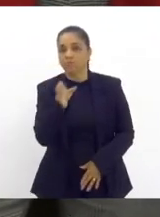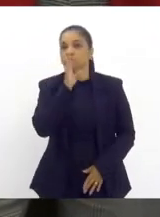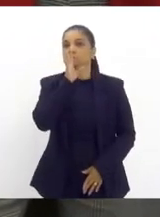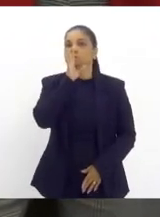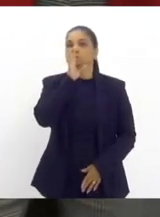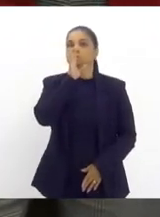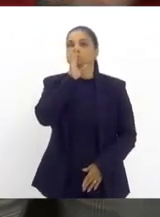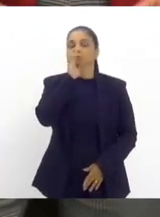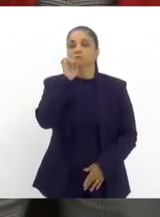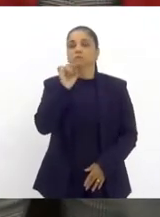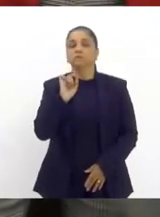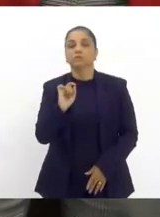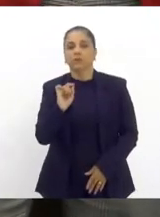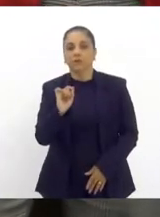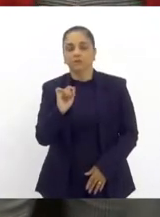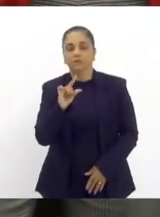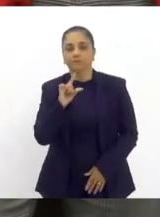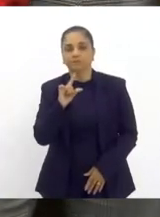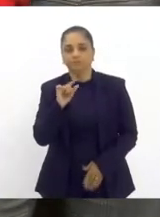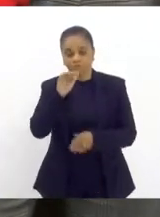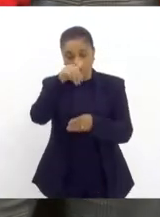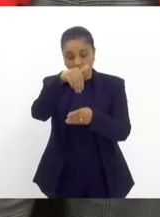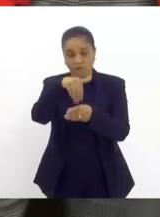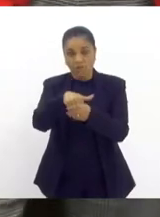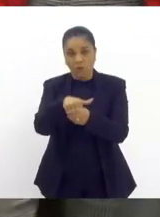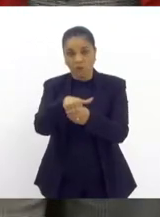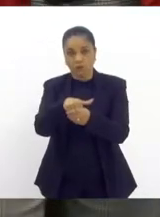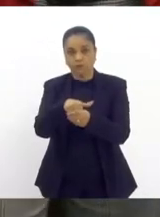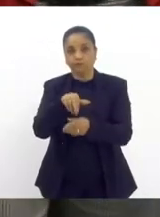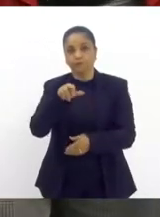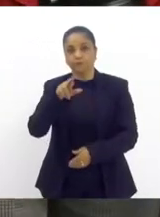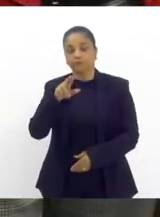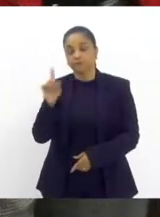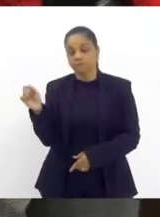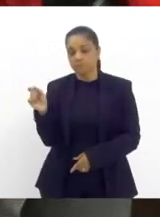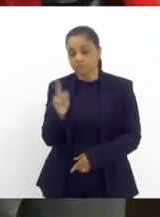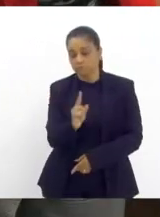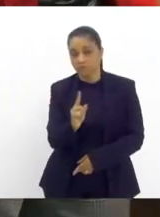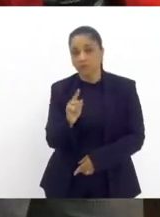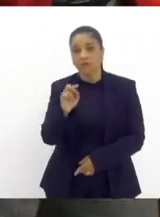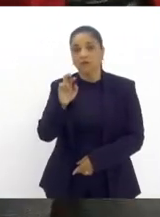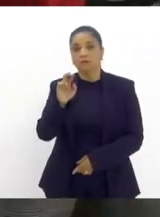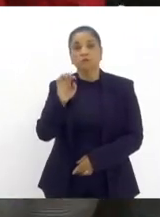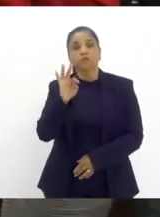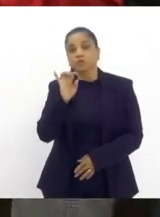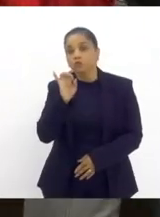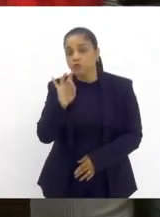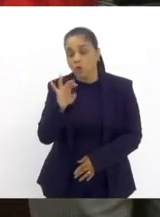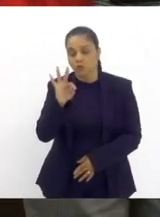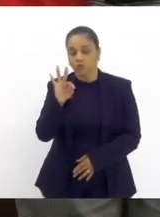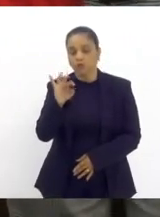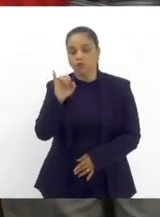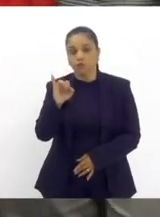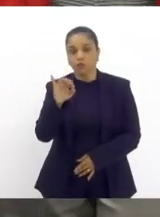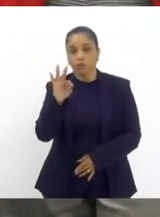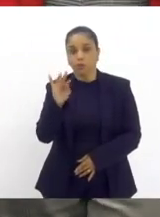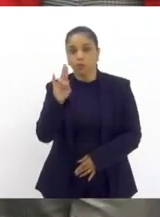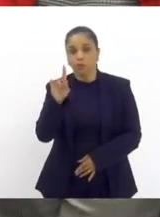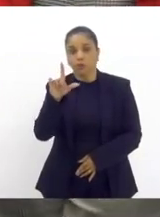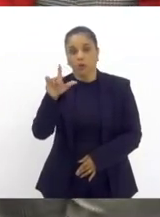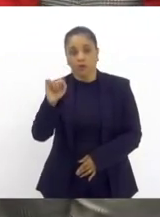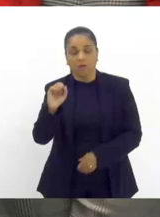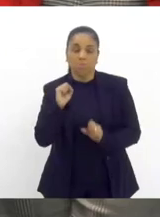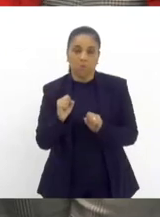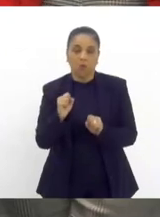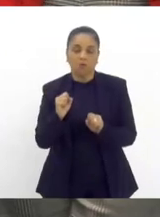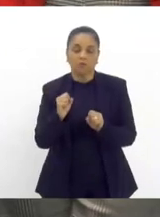implica em aqui Essência que ele voto foi dado pelo relator somente o titular Poderia abrir a divergência aqui e